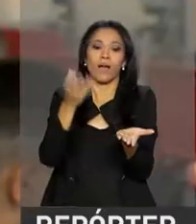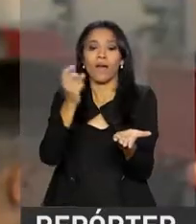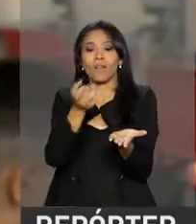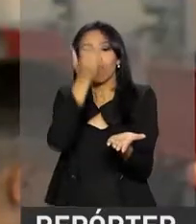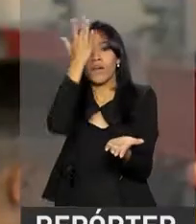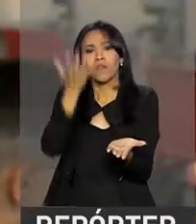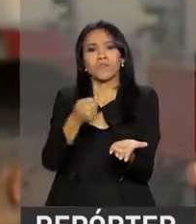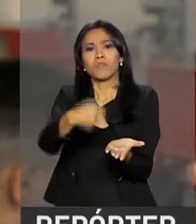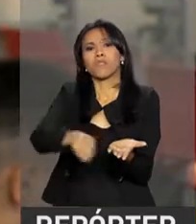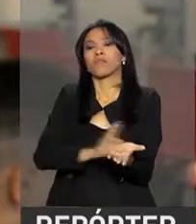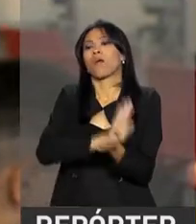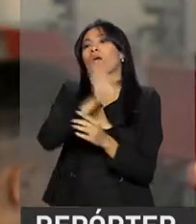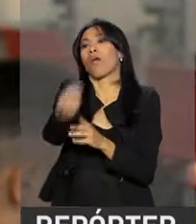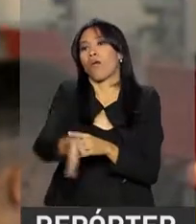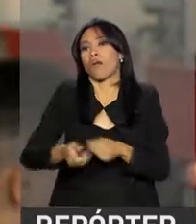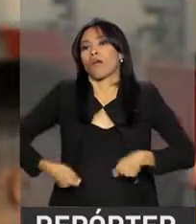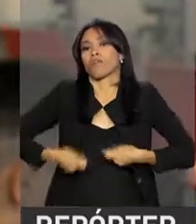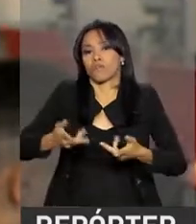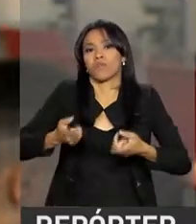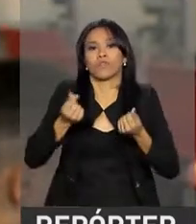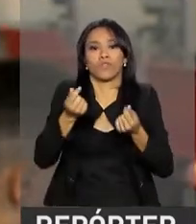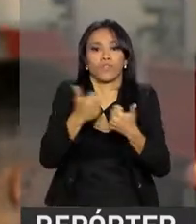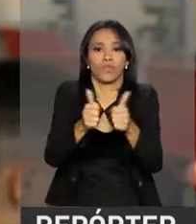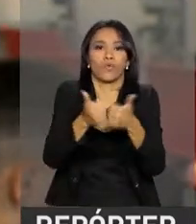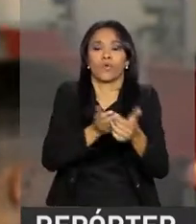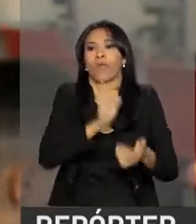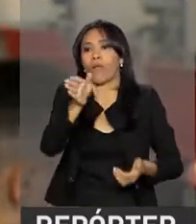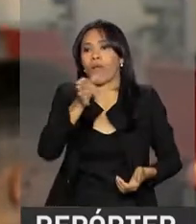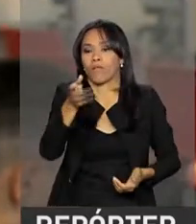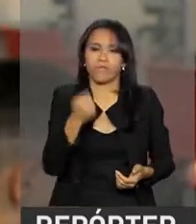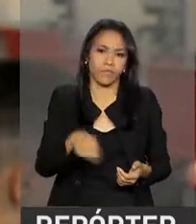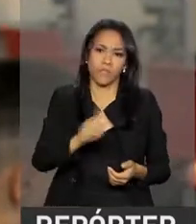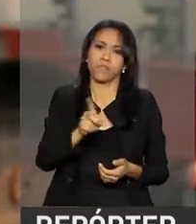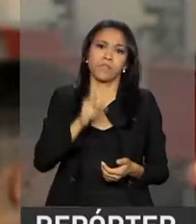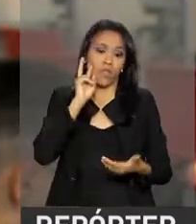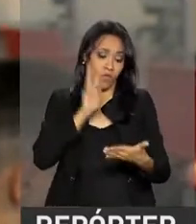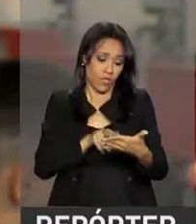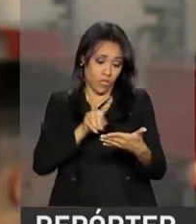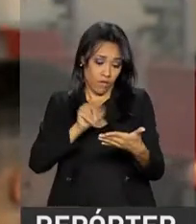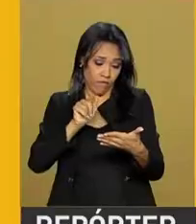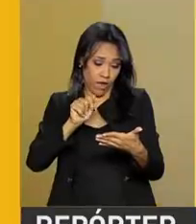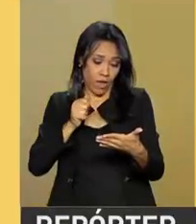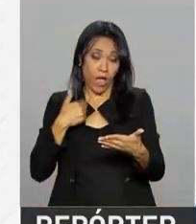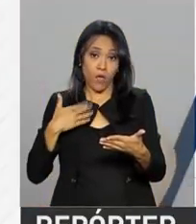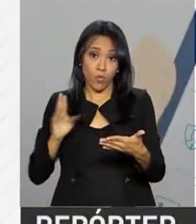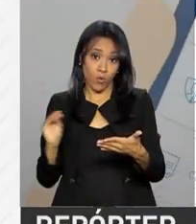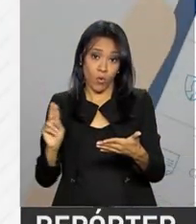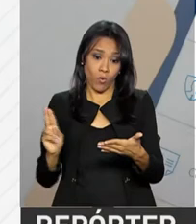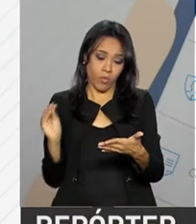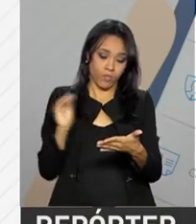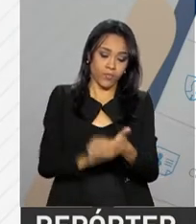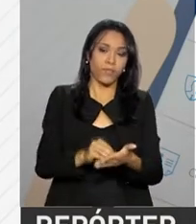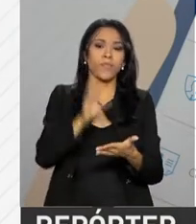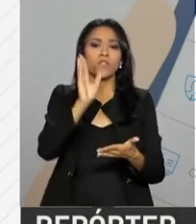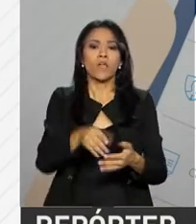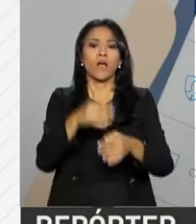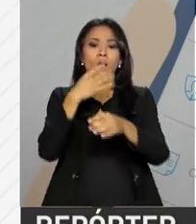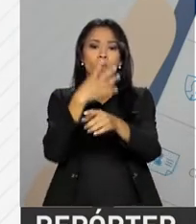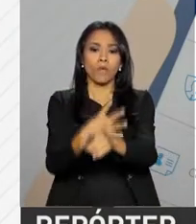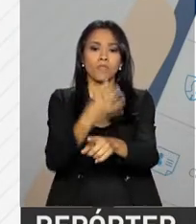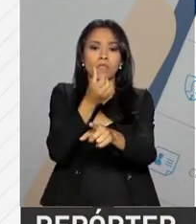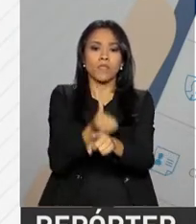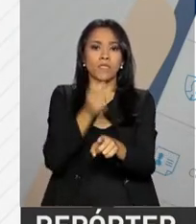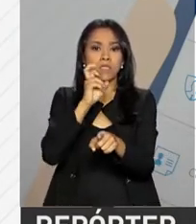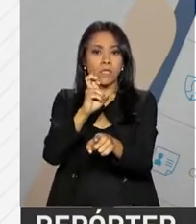preciso estar vindo aqui, gastando transporte. Aí eu vejo as vagas e posso me cadastrar pelo próprio celular. Até agora, mais de 460